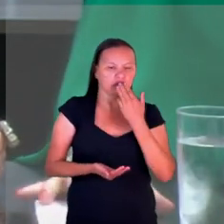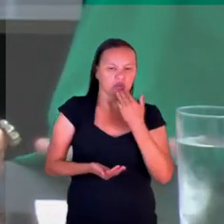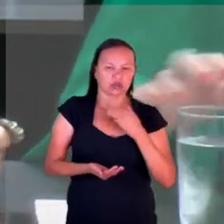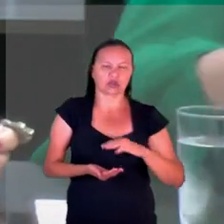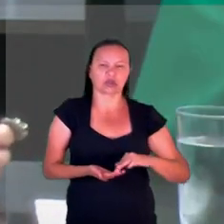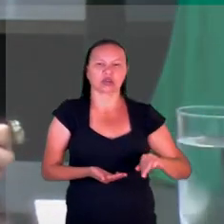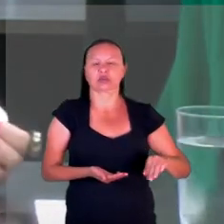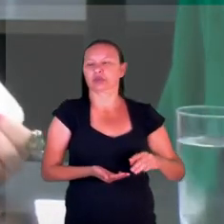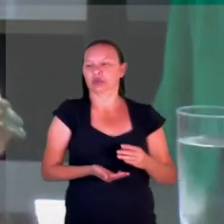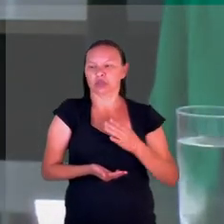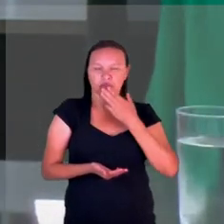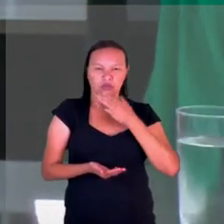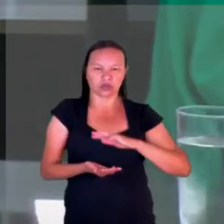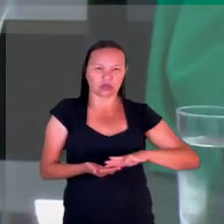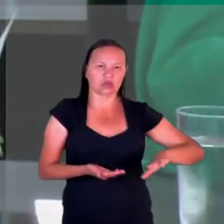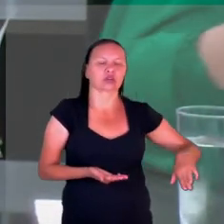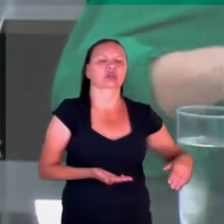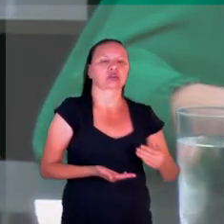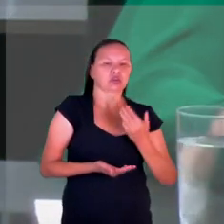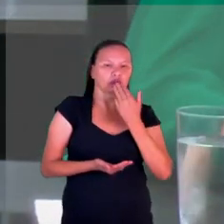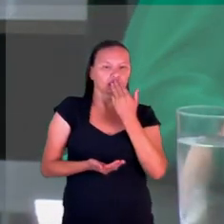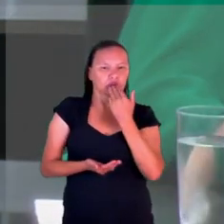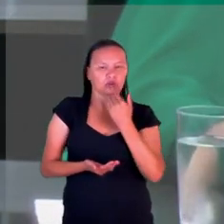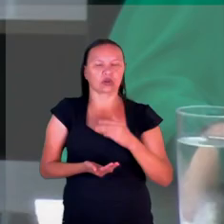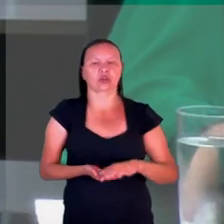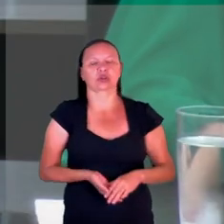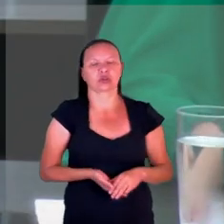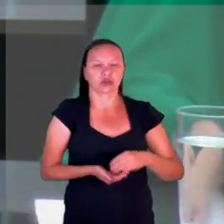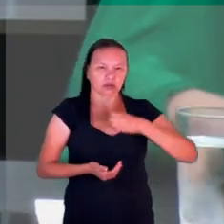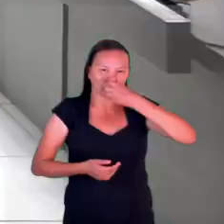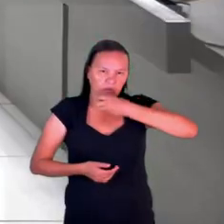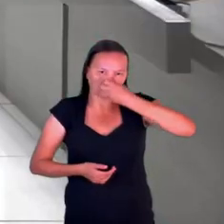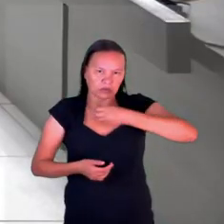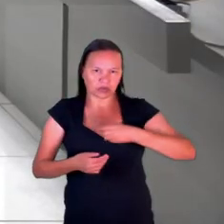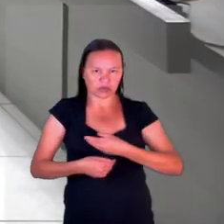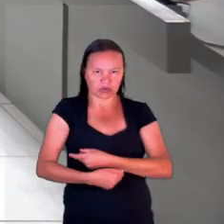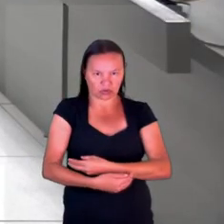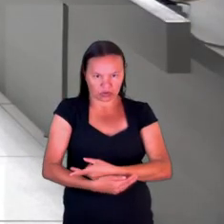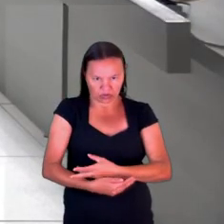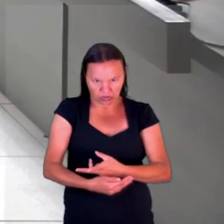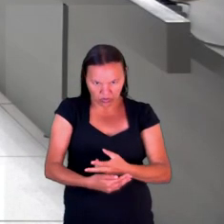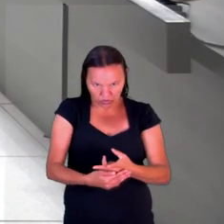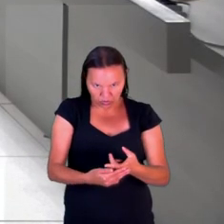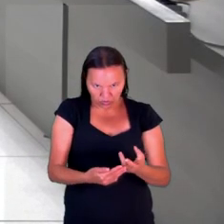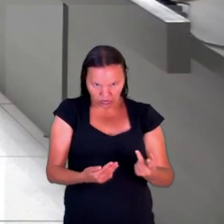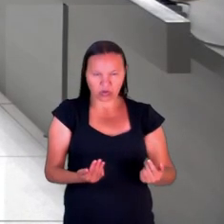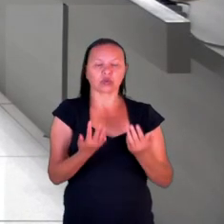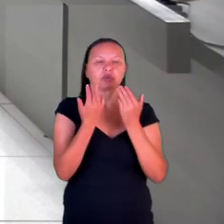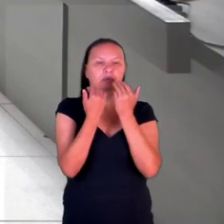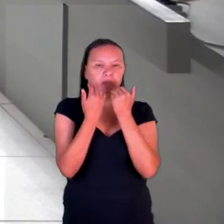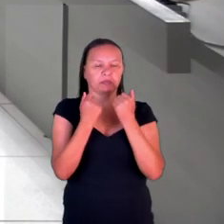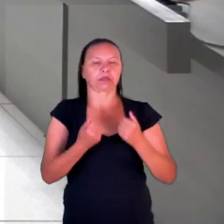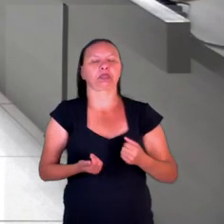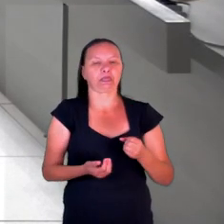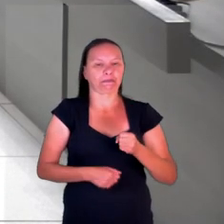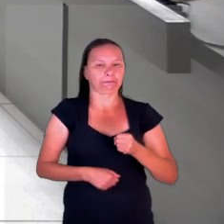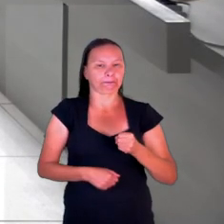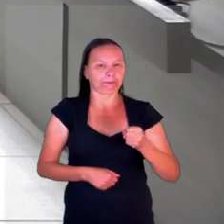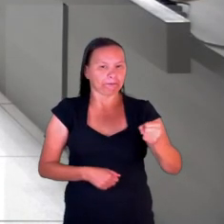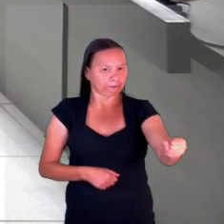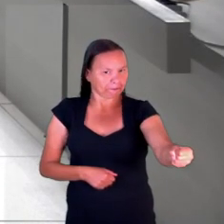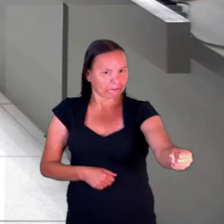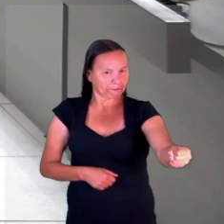sobras E aí eu queria te pedir para falar um pouco mais sobre isso aprofundar um pouco mais eh passo a palavra agora para